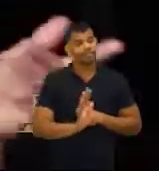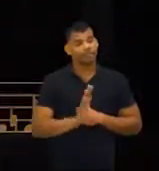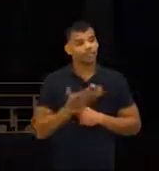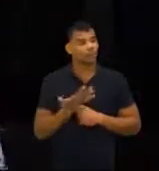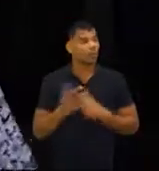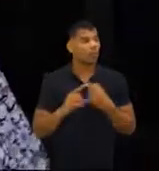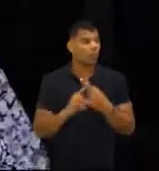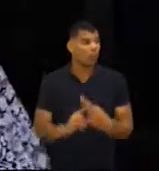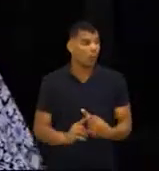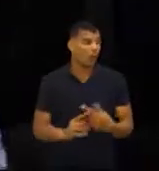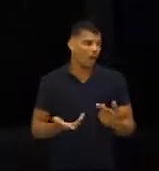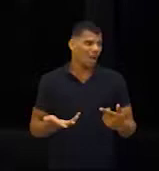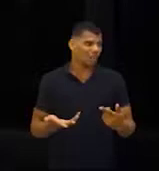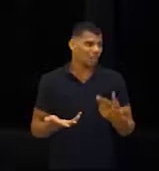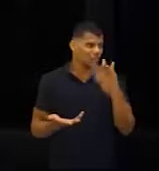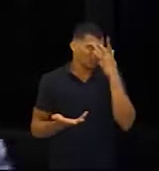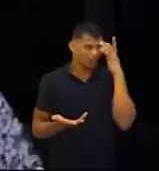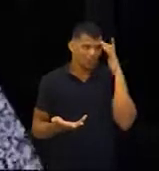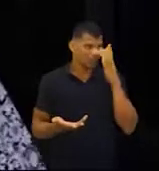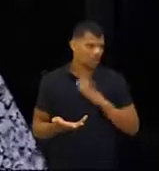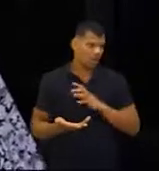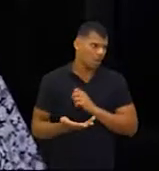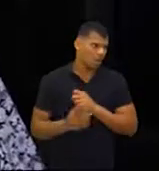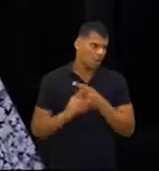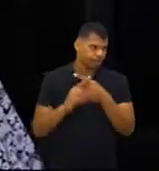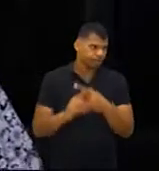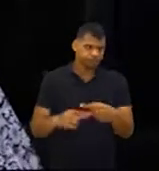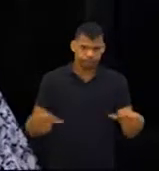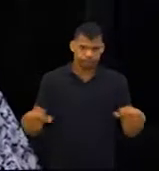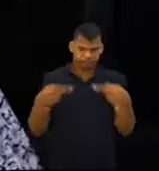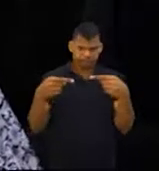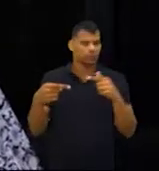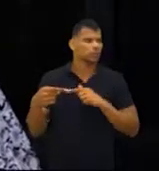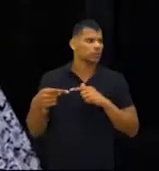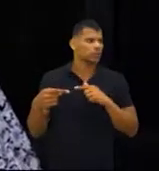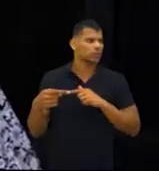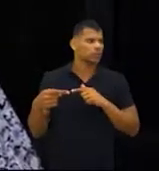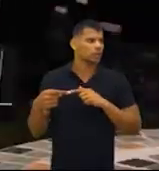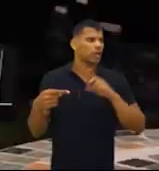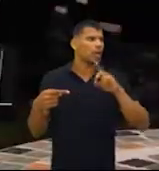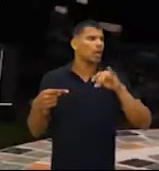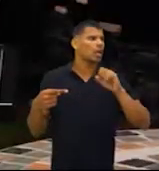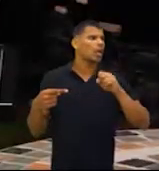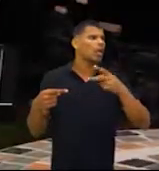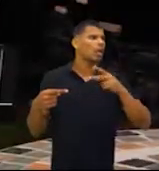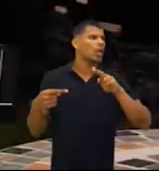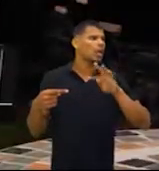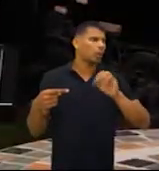esses certames de concorrência, o público adora, né? Eles amam